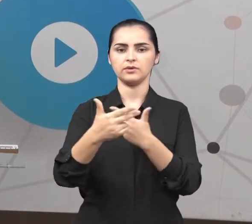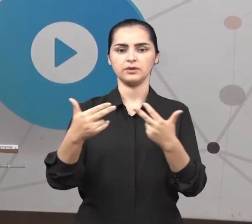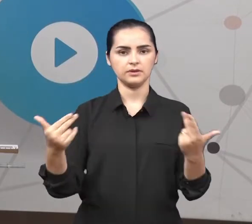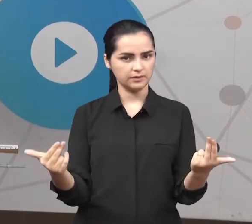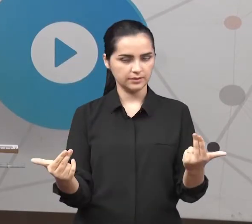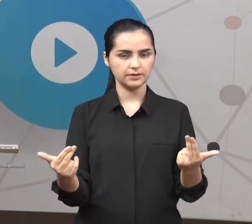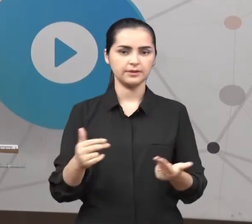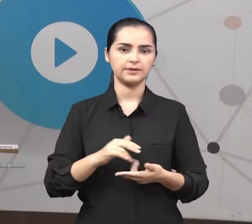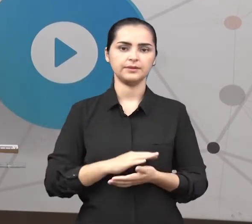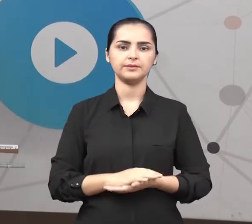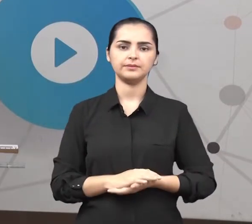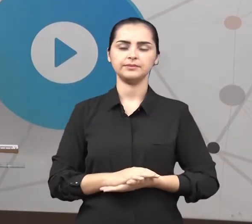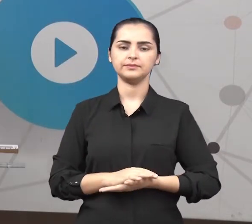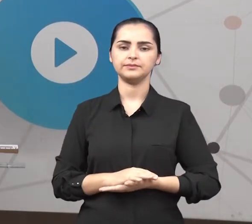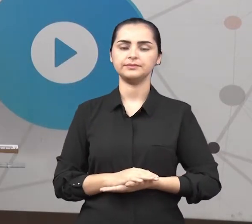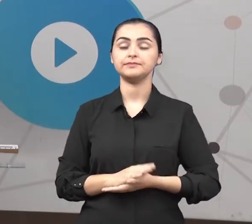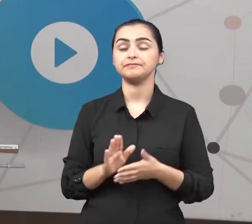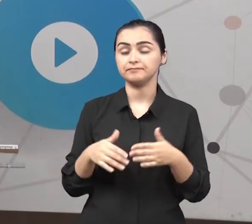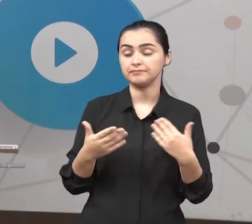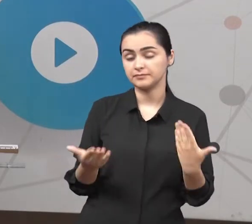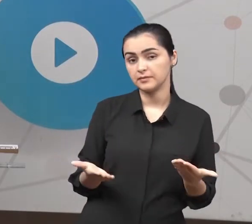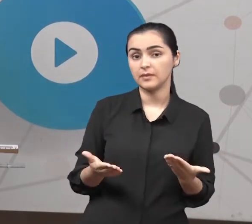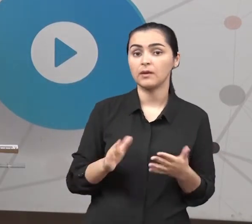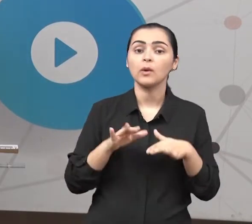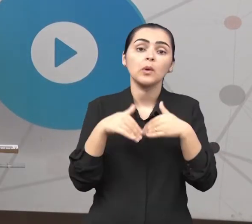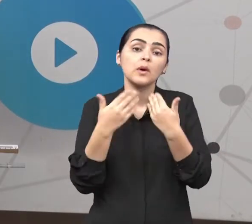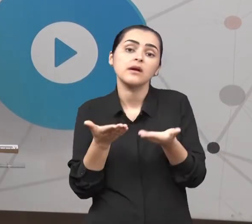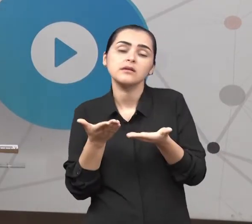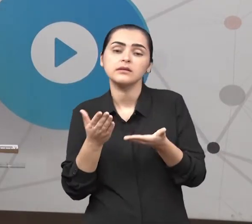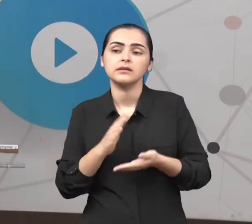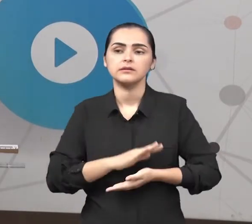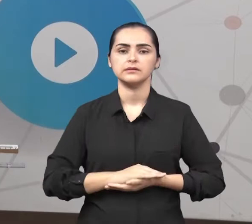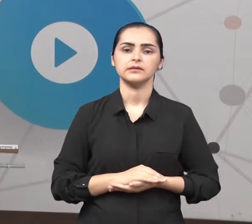objetos. São esses: